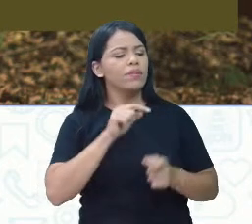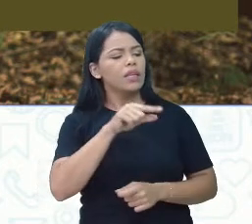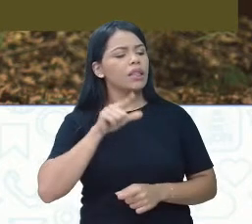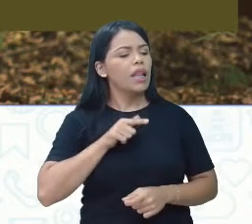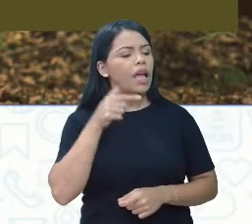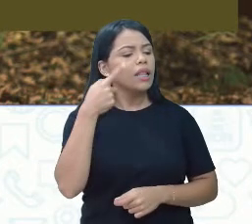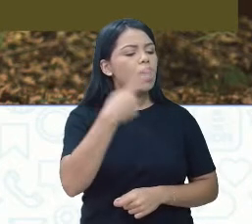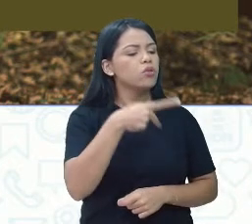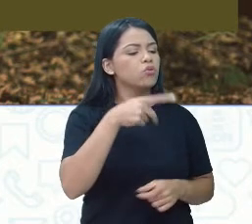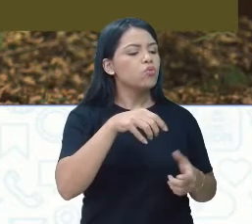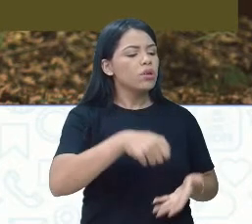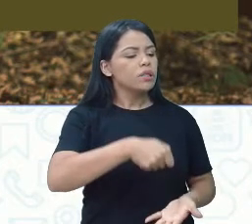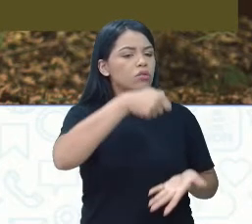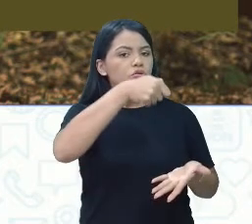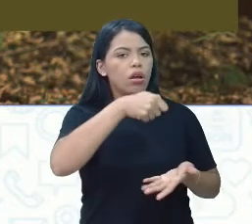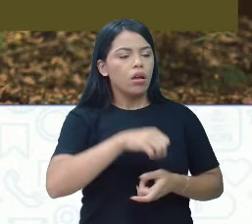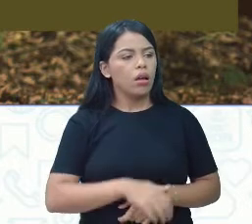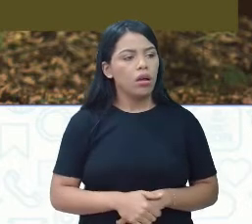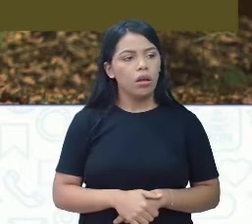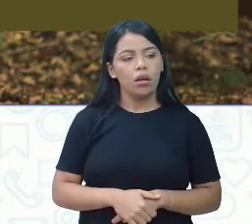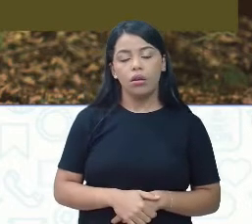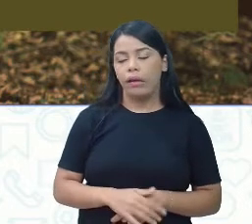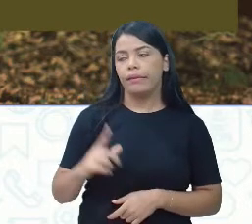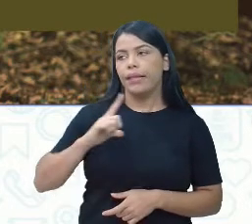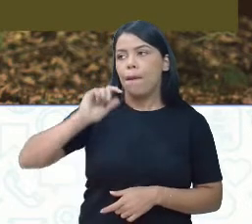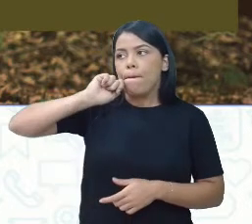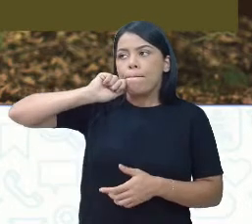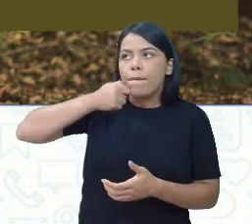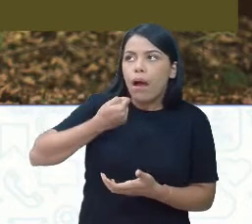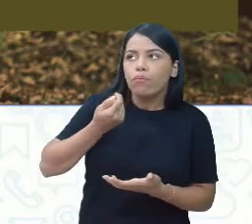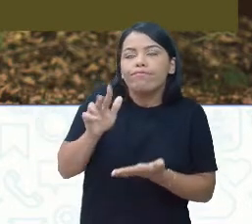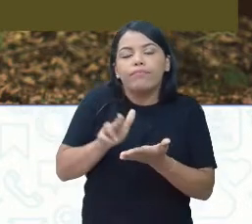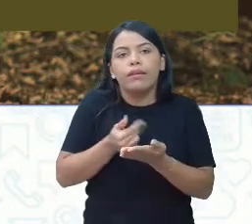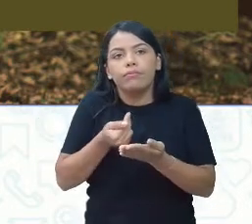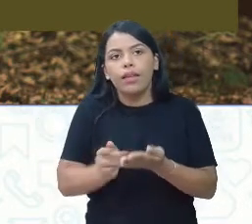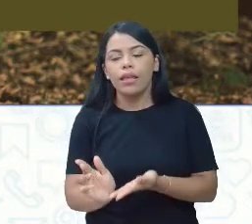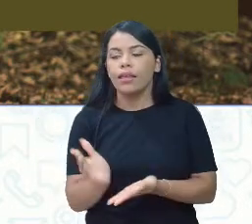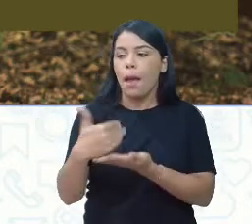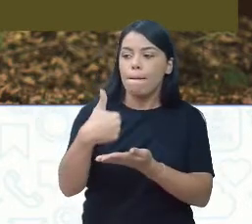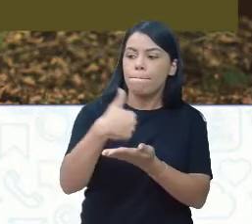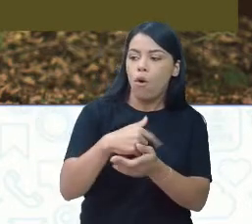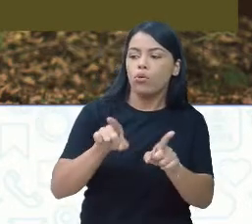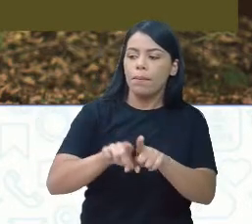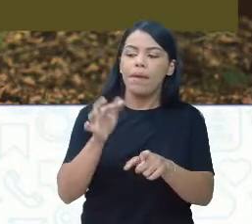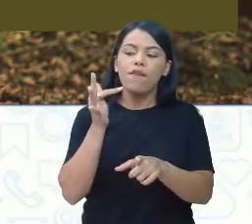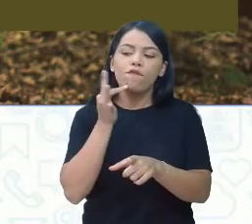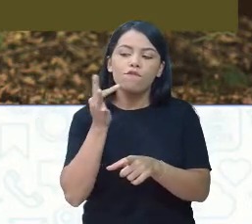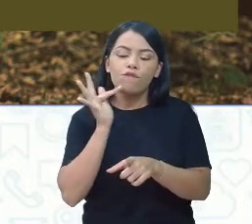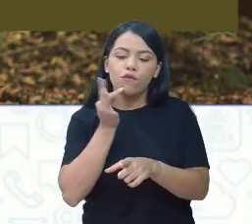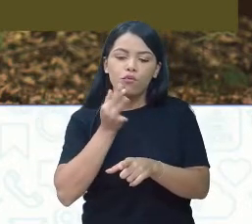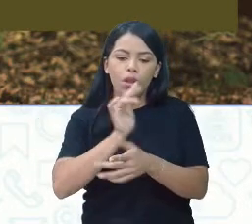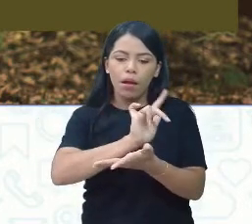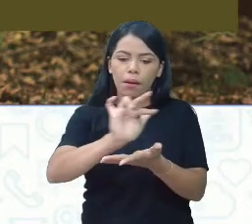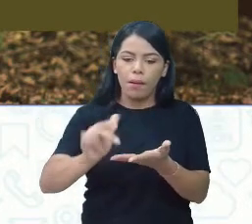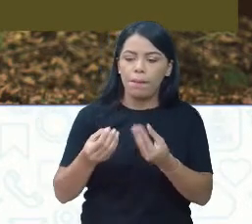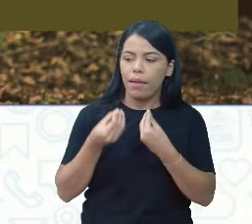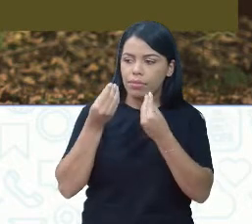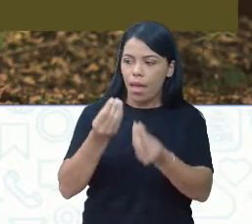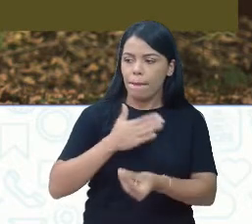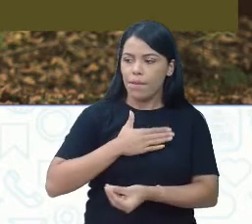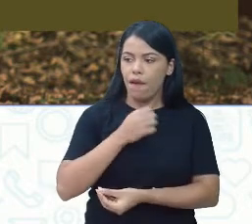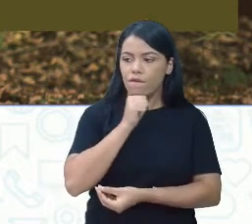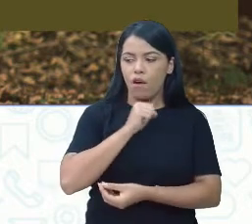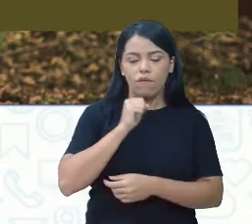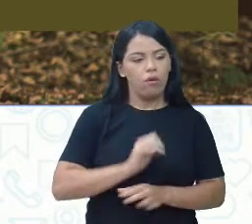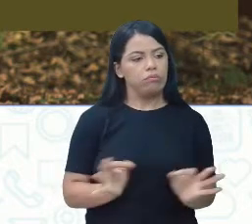dentro da cesta? Perguntou o lobo. Eu tenho pães, manteiga, bolo e frutas para levar para minha avó.